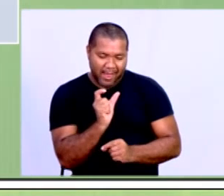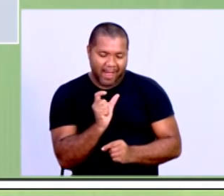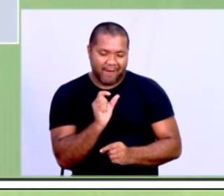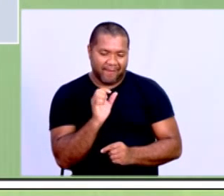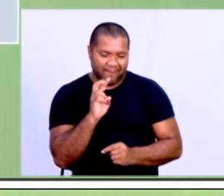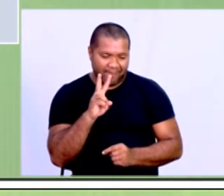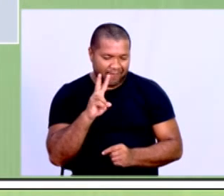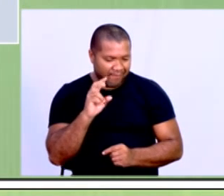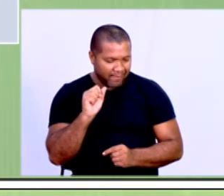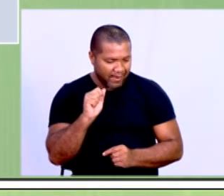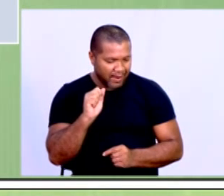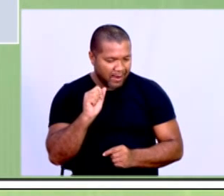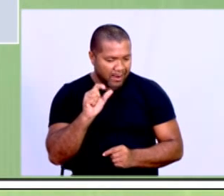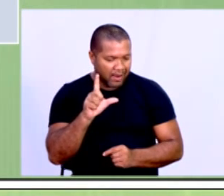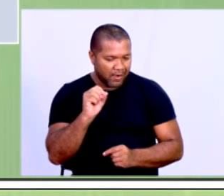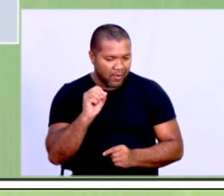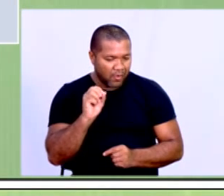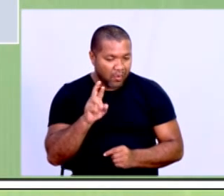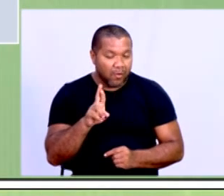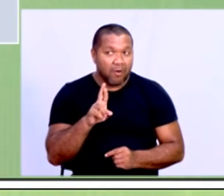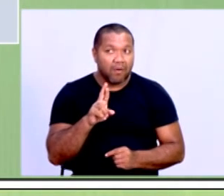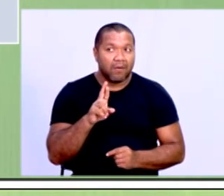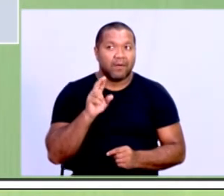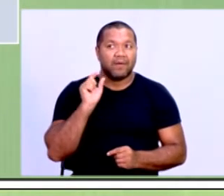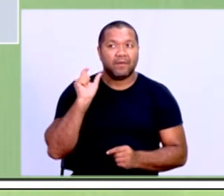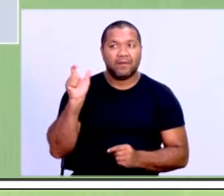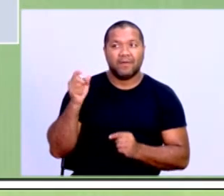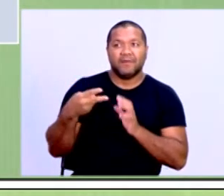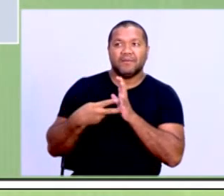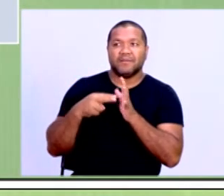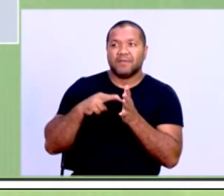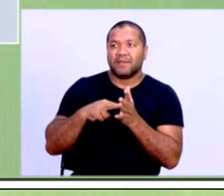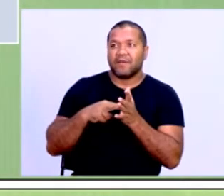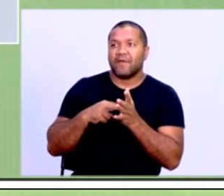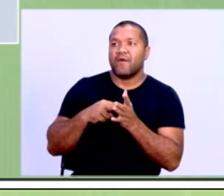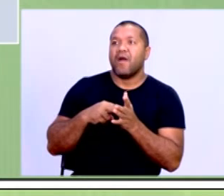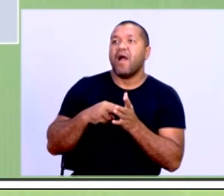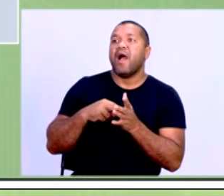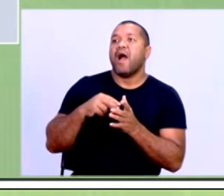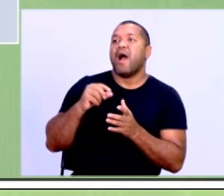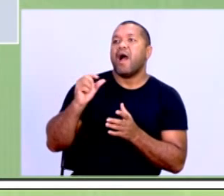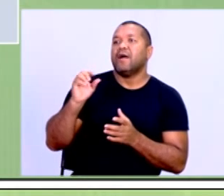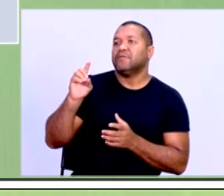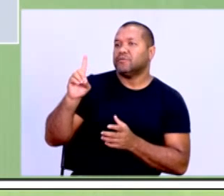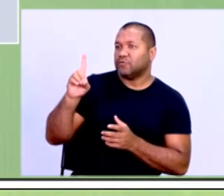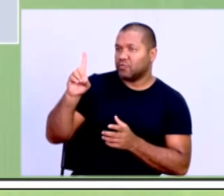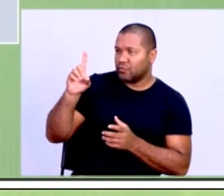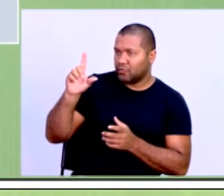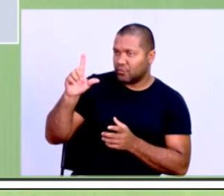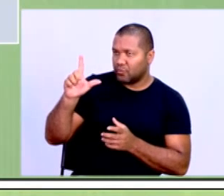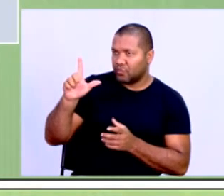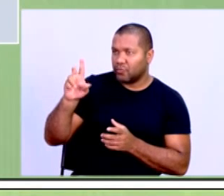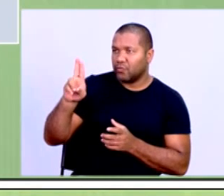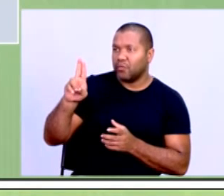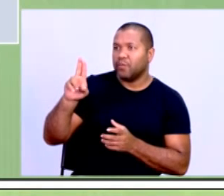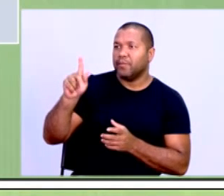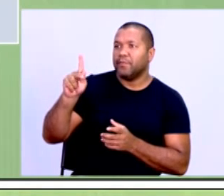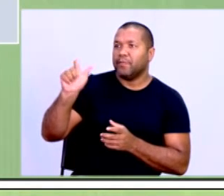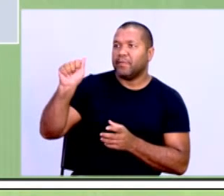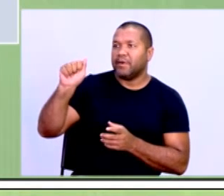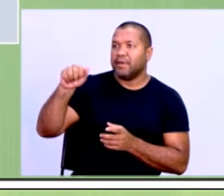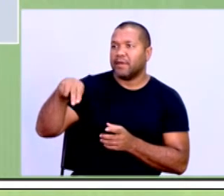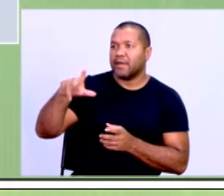significado, a descrição desse campo valor. Esse valor refere-se à duplicata, valor da duplicata